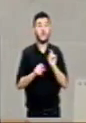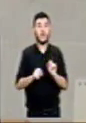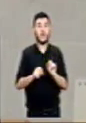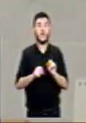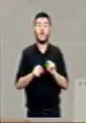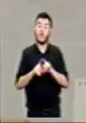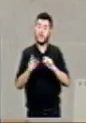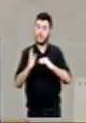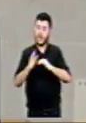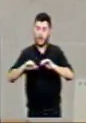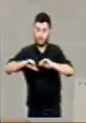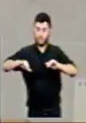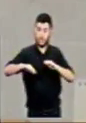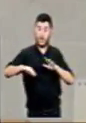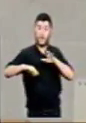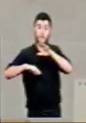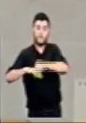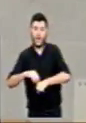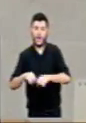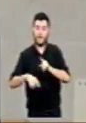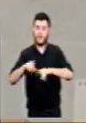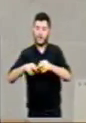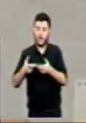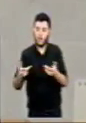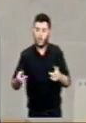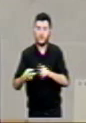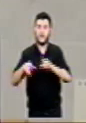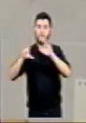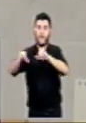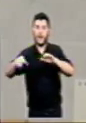de comunicação telefônica.